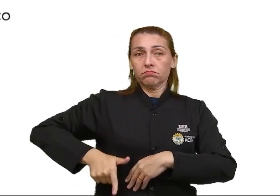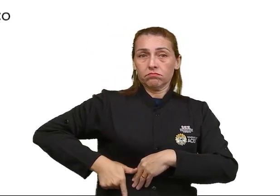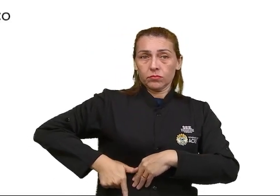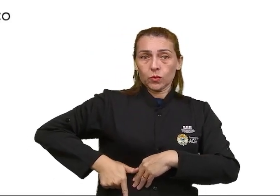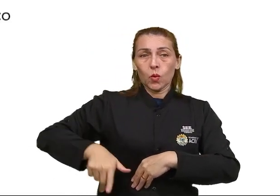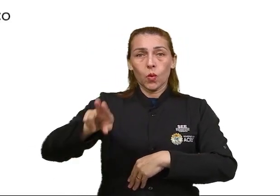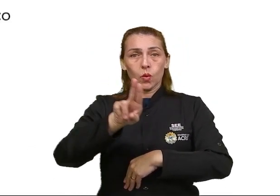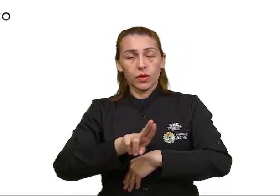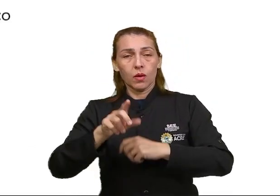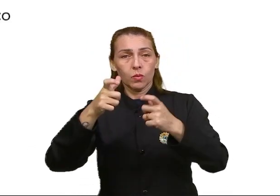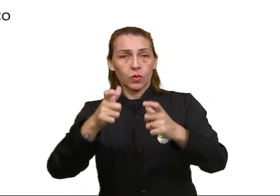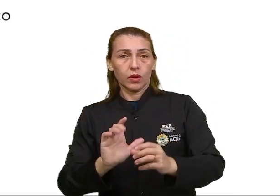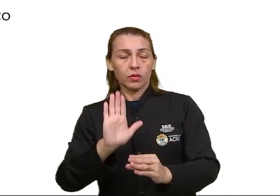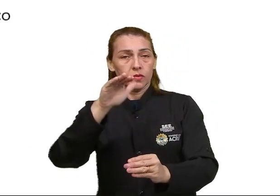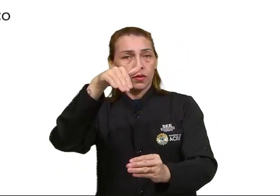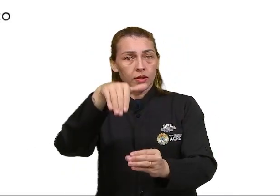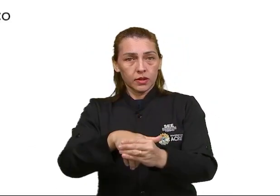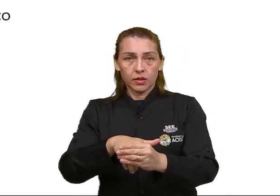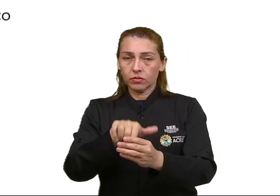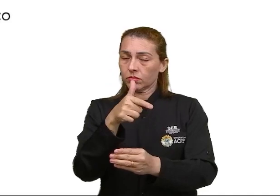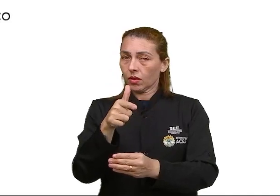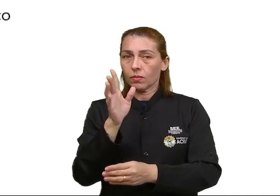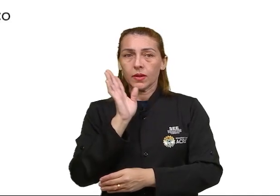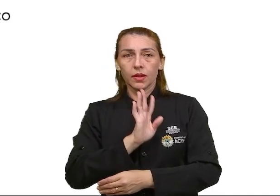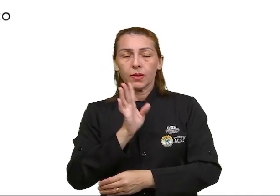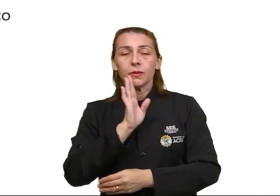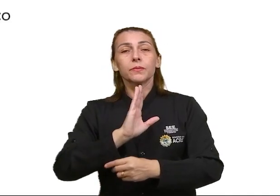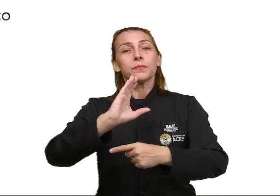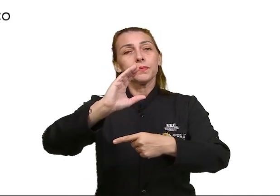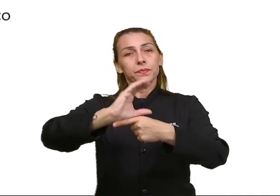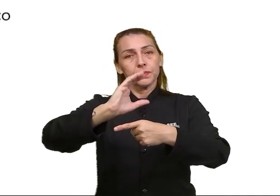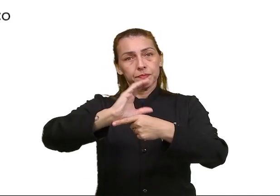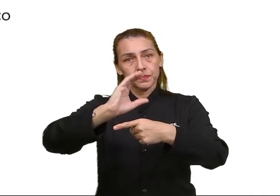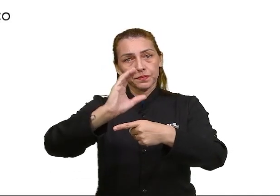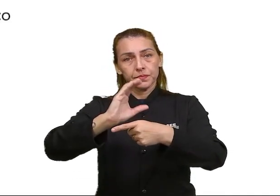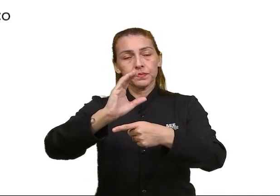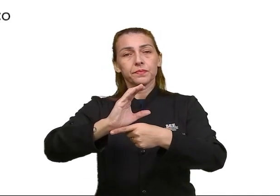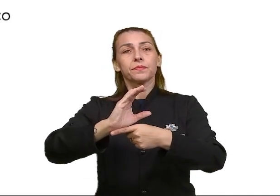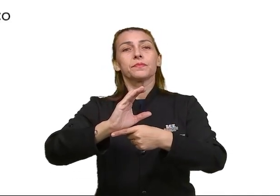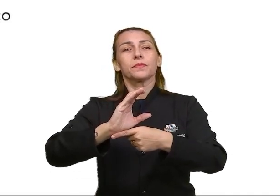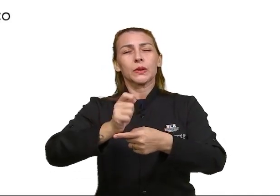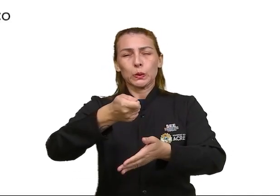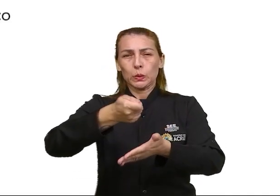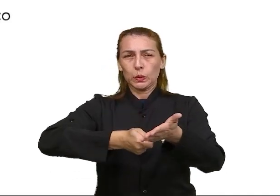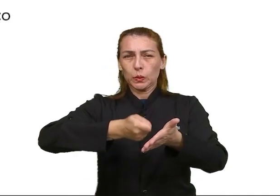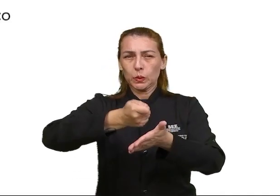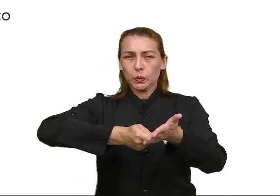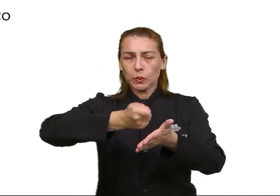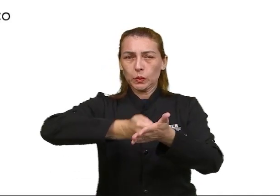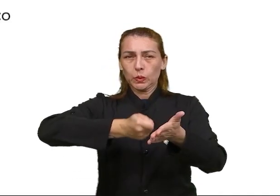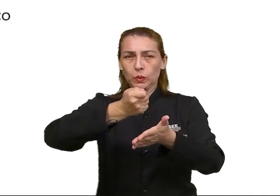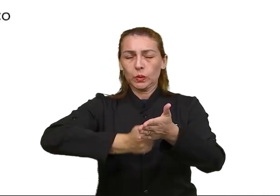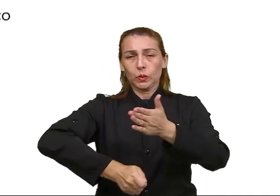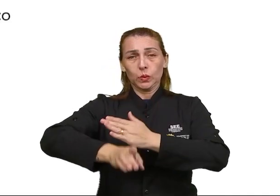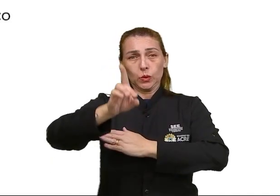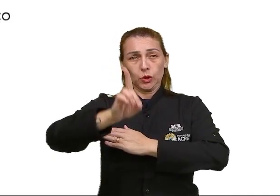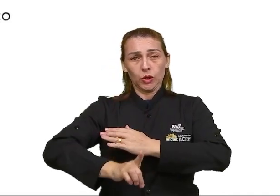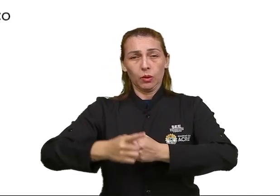em um local de votação, então não tem como ser legal. Letra C. Repressão explícita ao exercício de